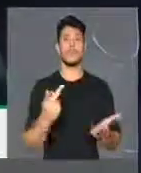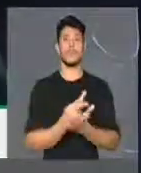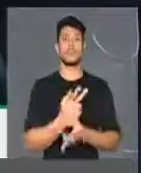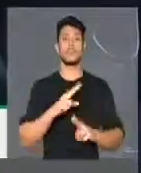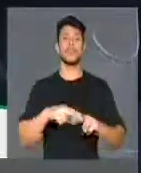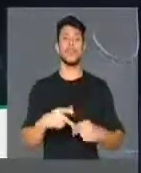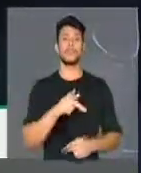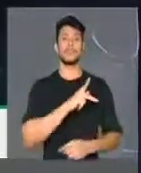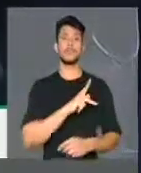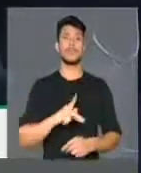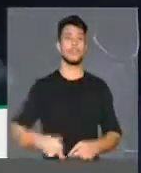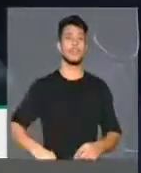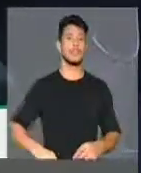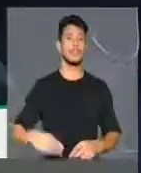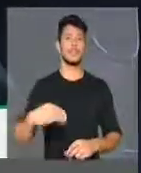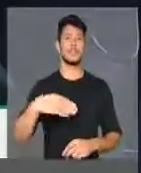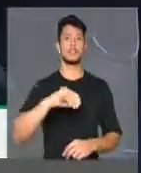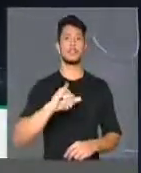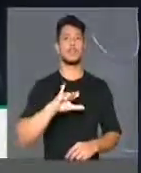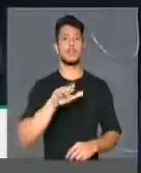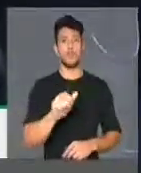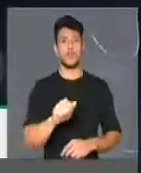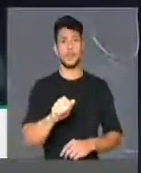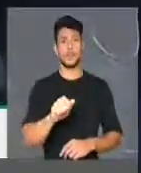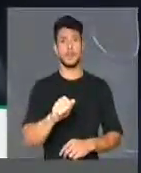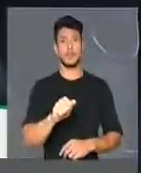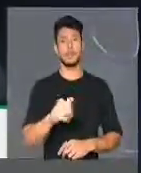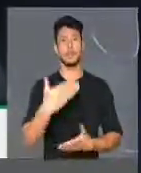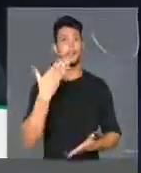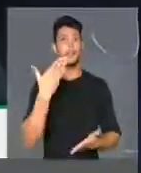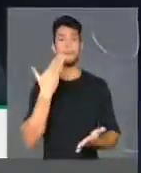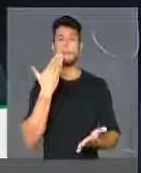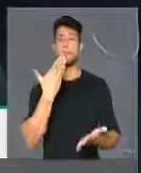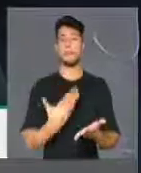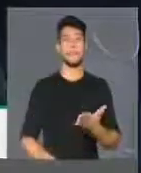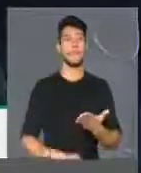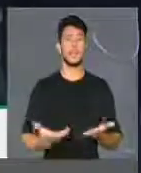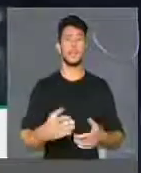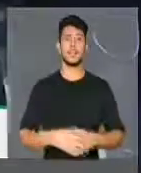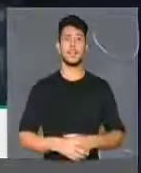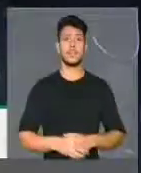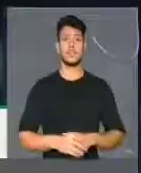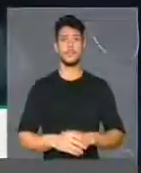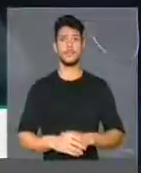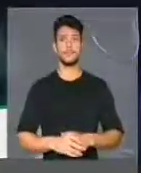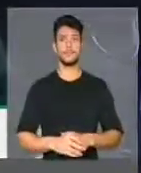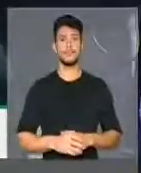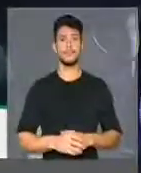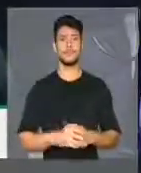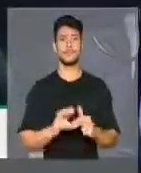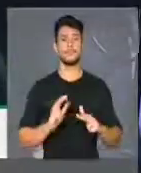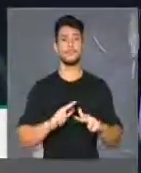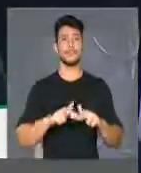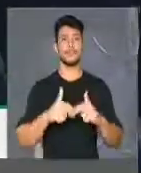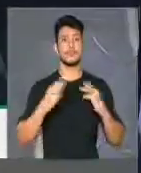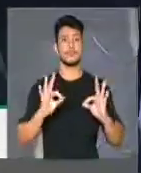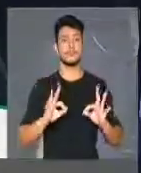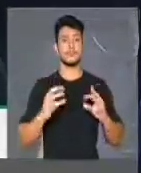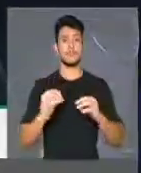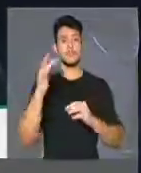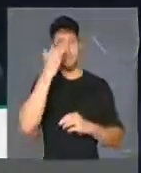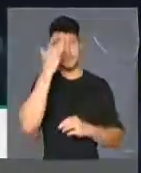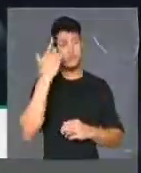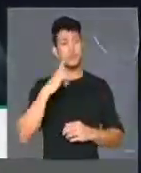nosso presidente Rodrigo Maia, que está perdendo credibilidade. Porque todo mundo que tem compromisso